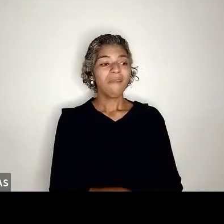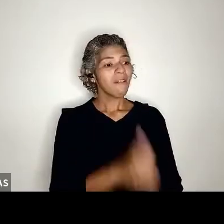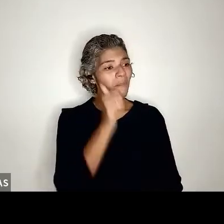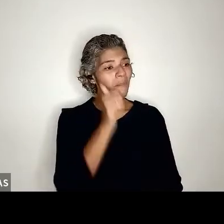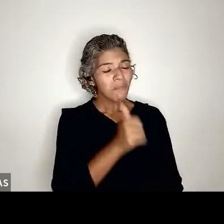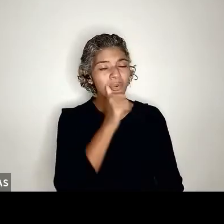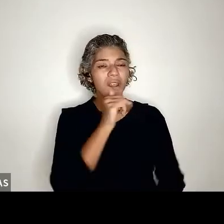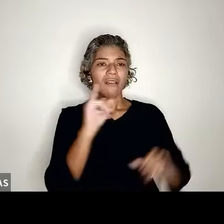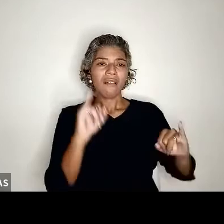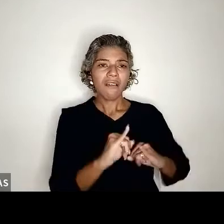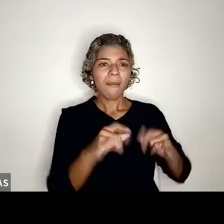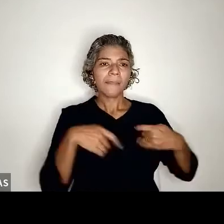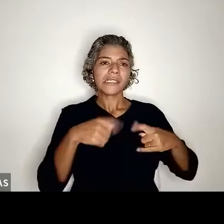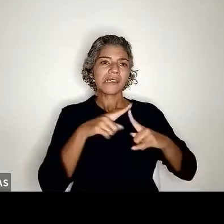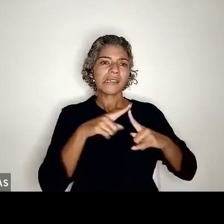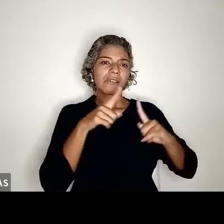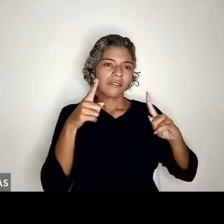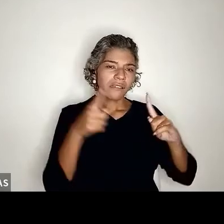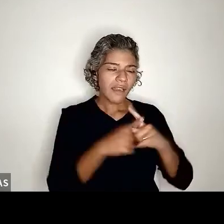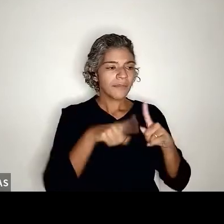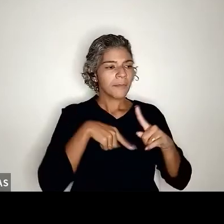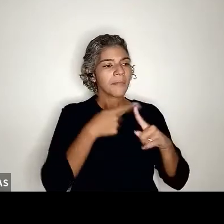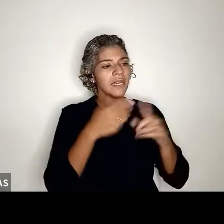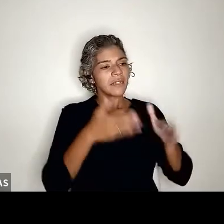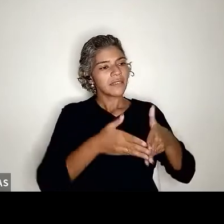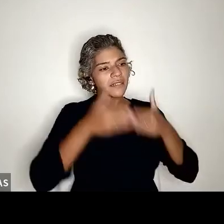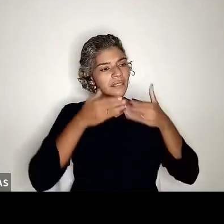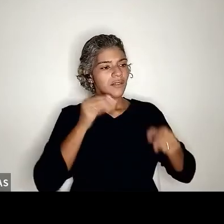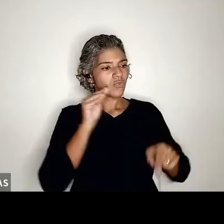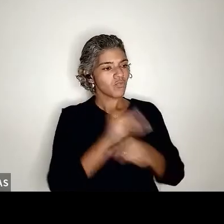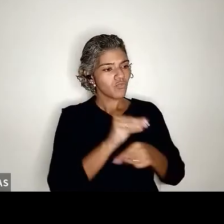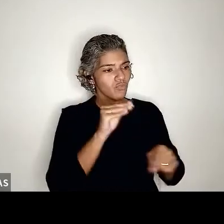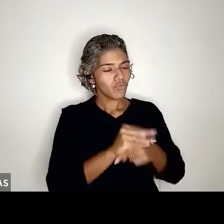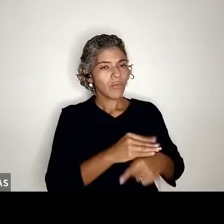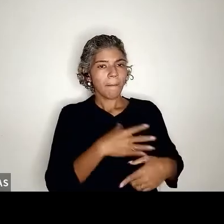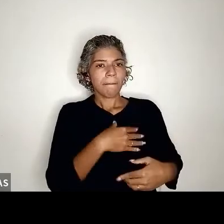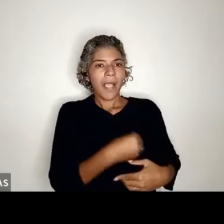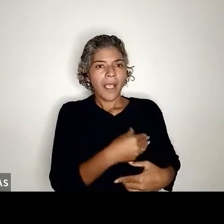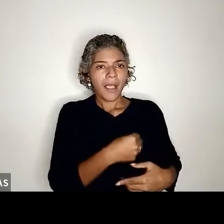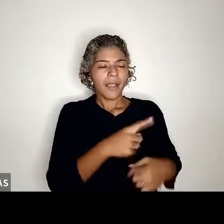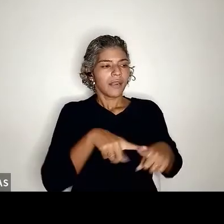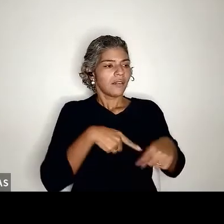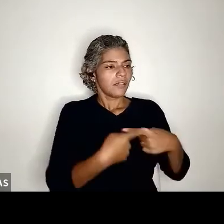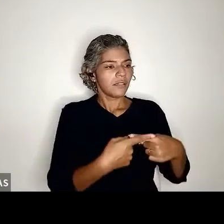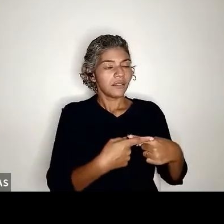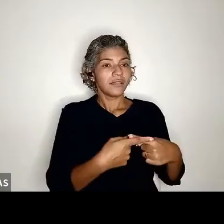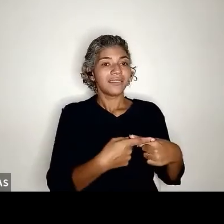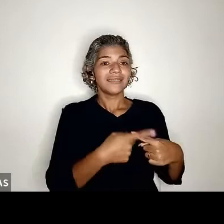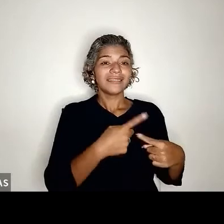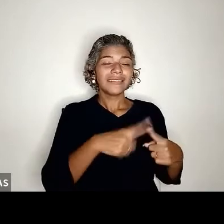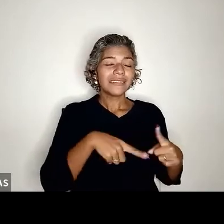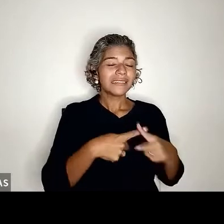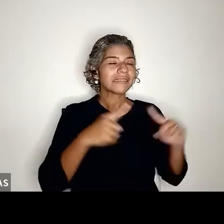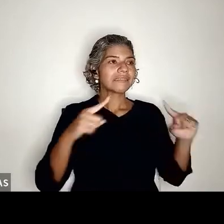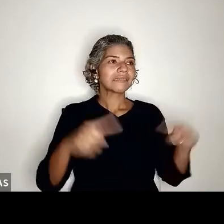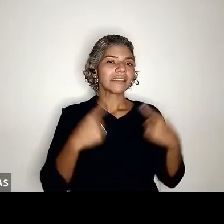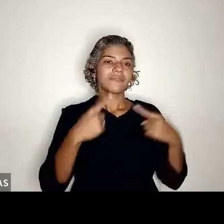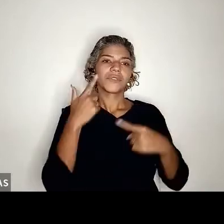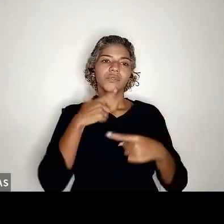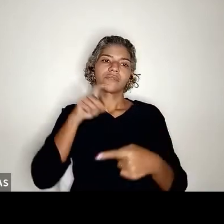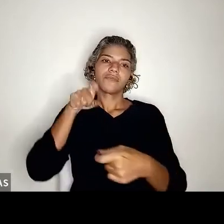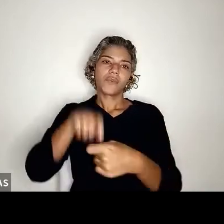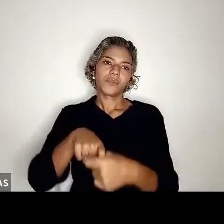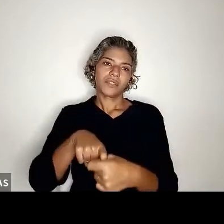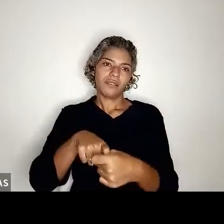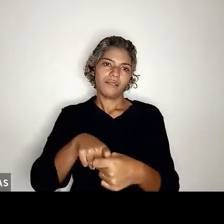de parir, de cuidar da cria, etc, etc. E depois um enorme desafio de voltar. Eu vejo as minhas alunas, muitas delas, buscaram